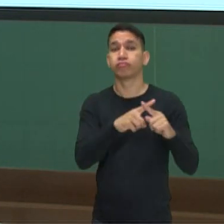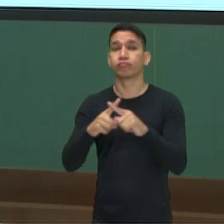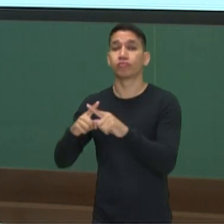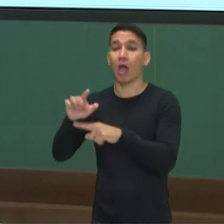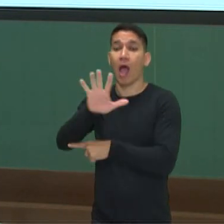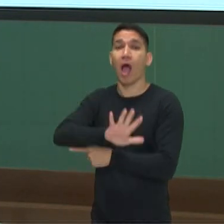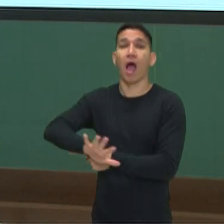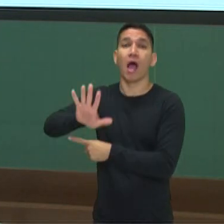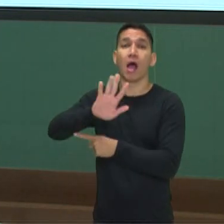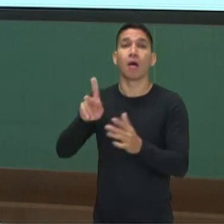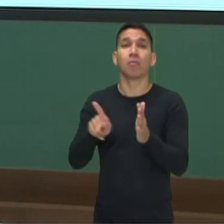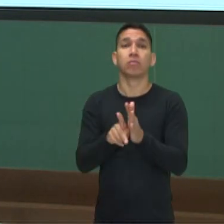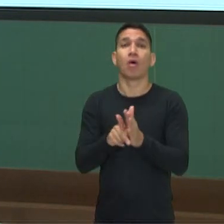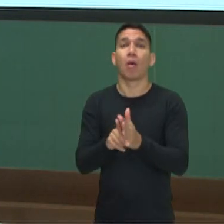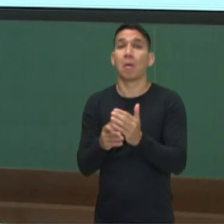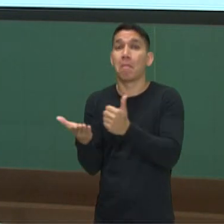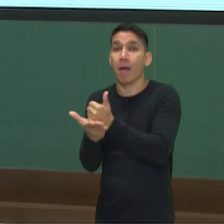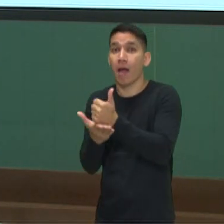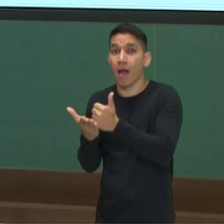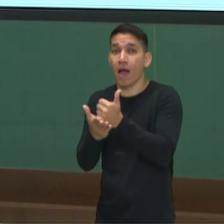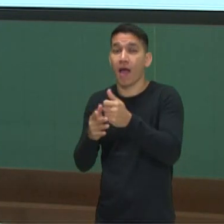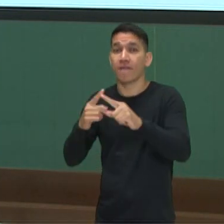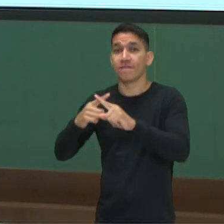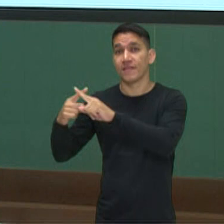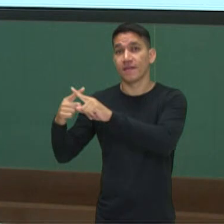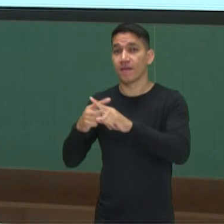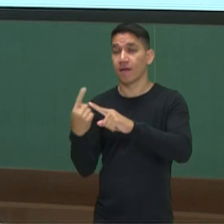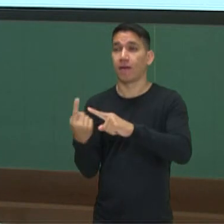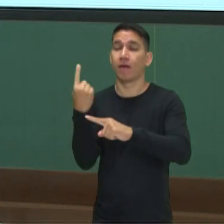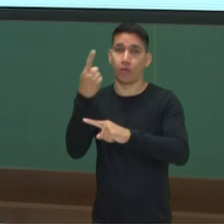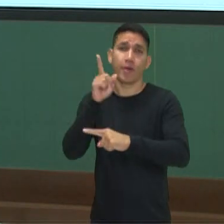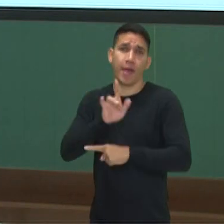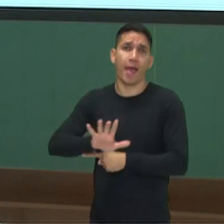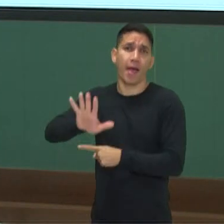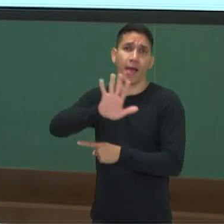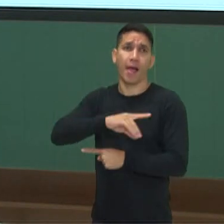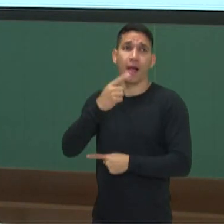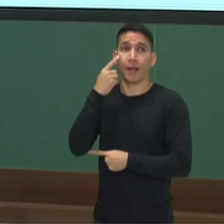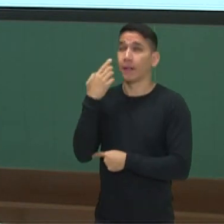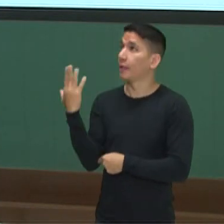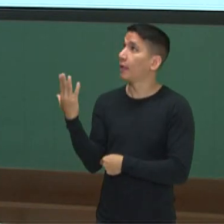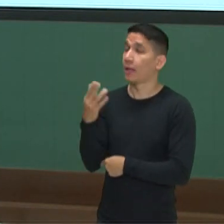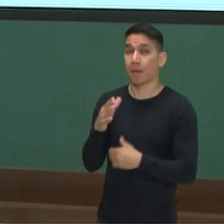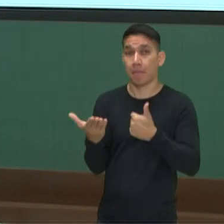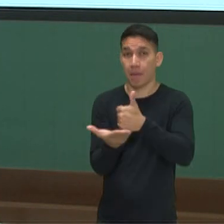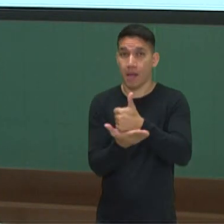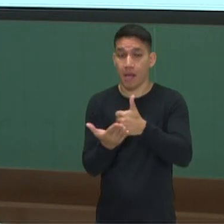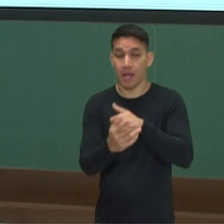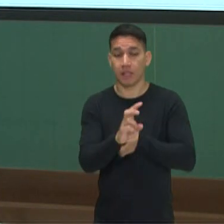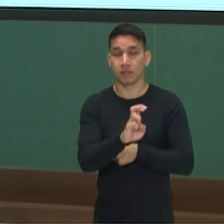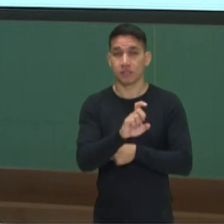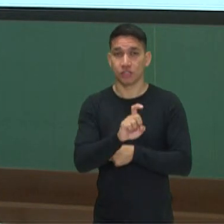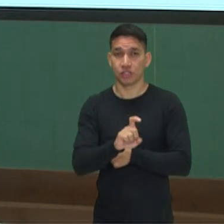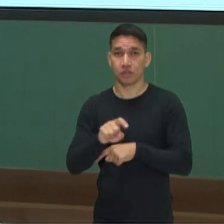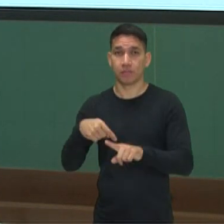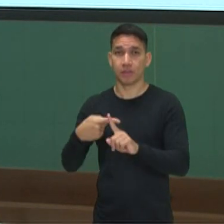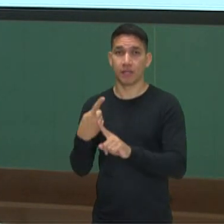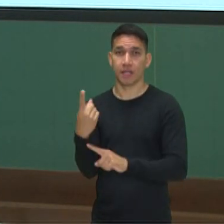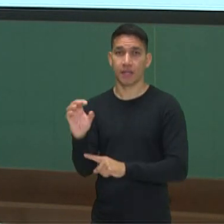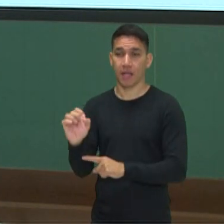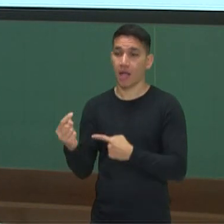produto da sua base pela sua altura, que é o cálculo da área. Base 5x mais 10,